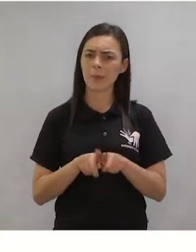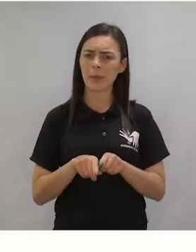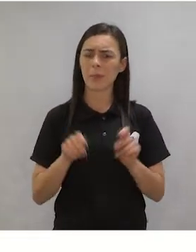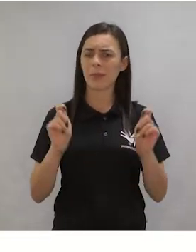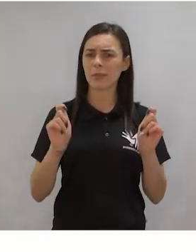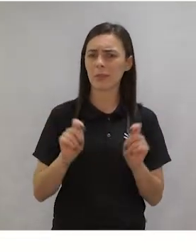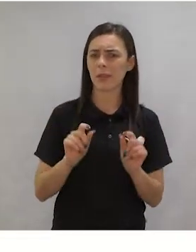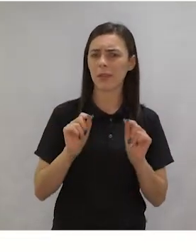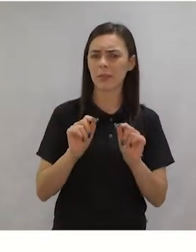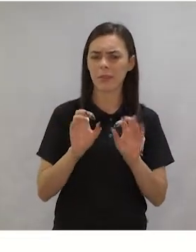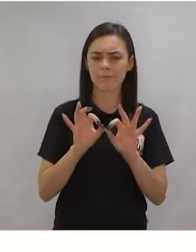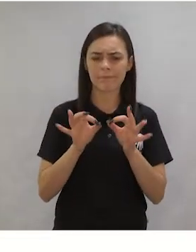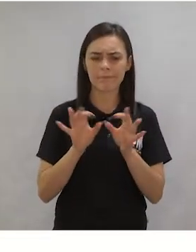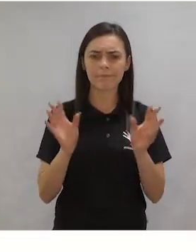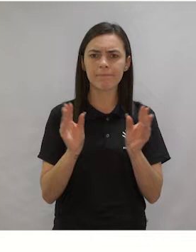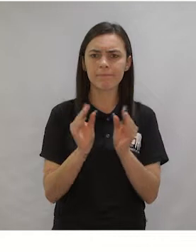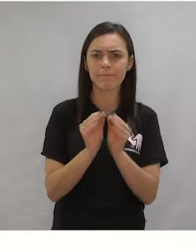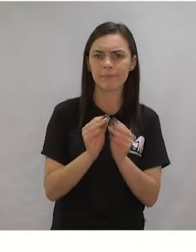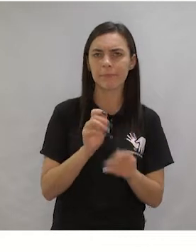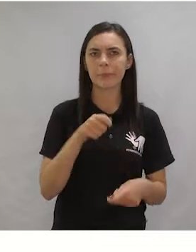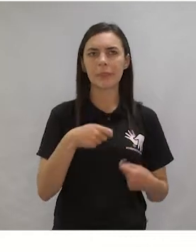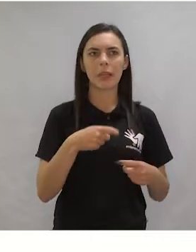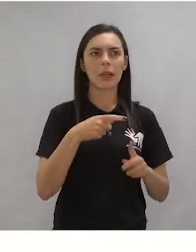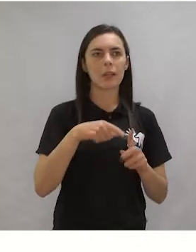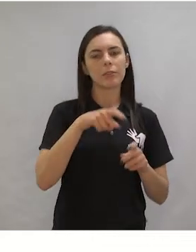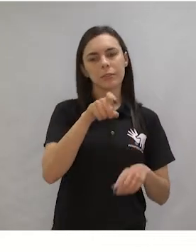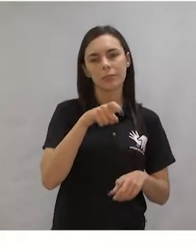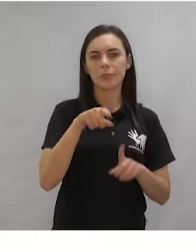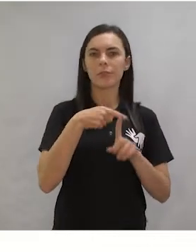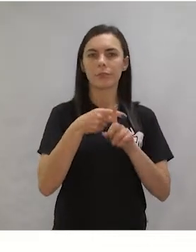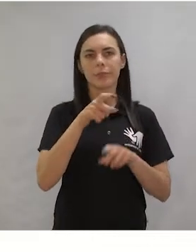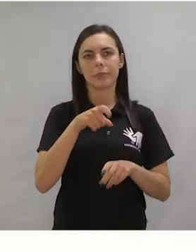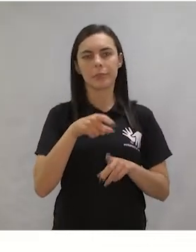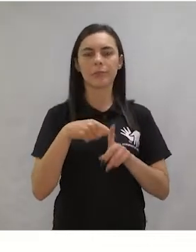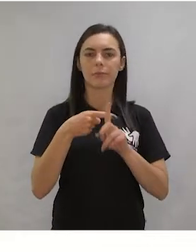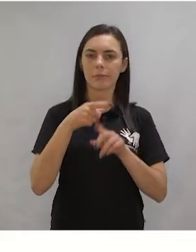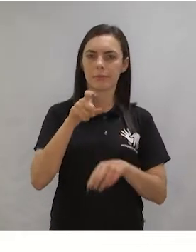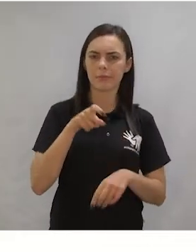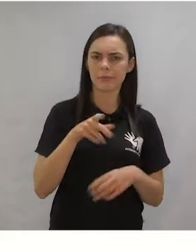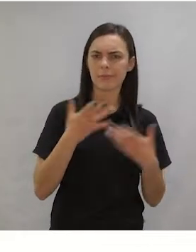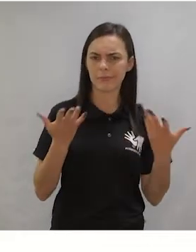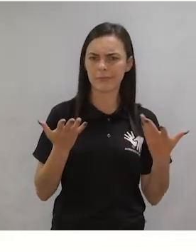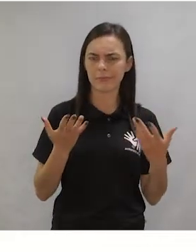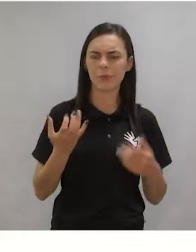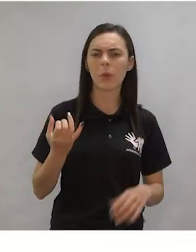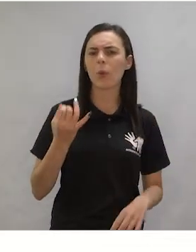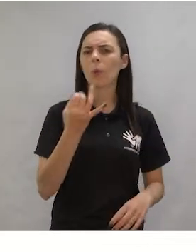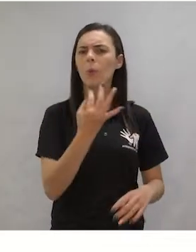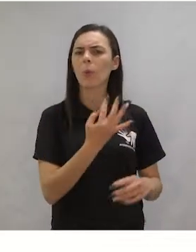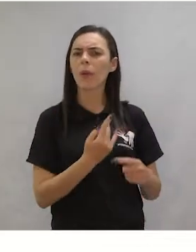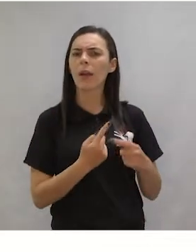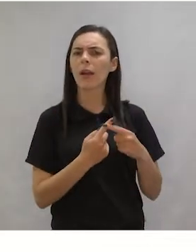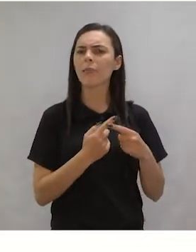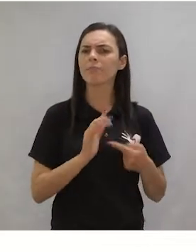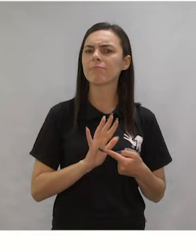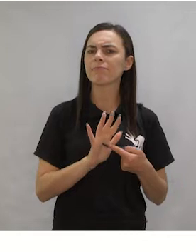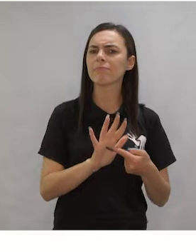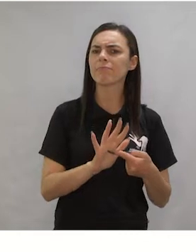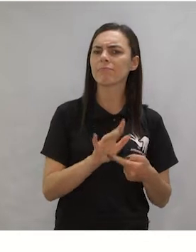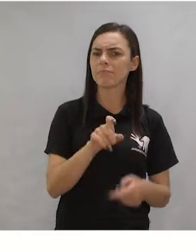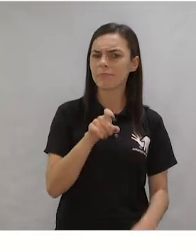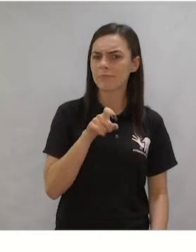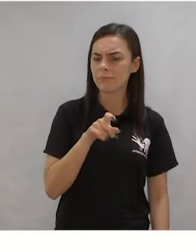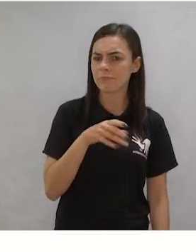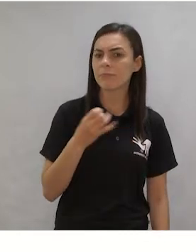posso simplificar, né? Eu não preciso pôr X mais X mais X. Quantas vezes eu repeti